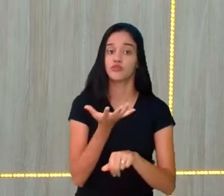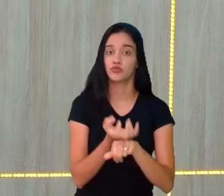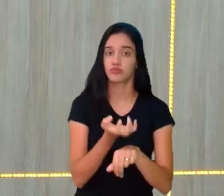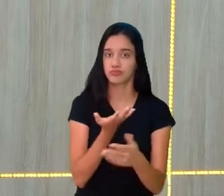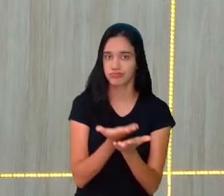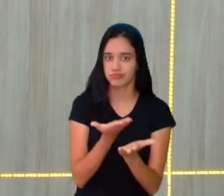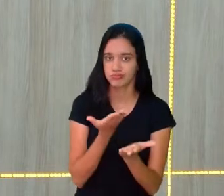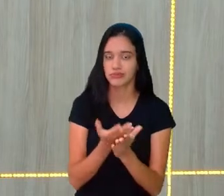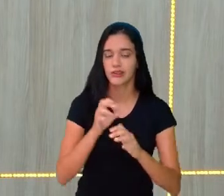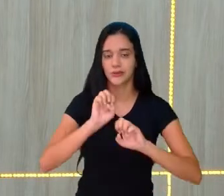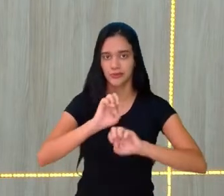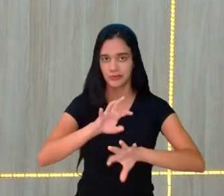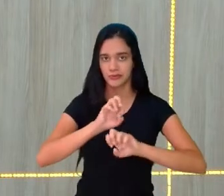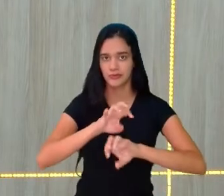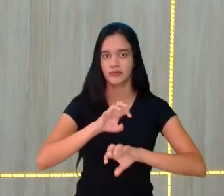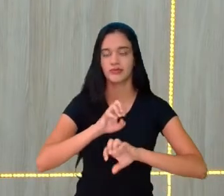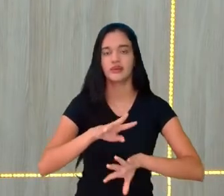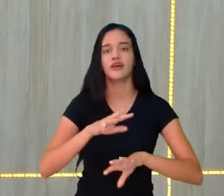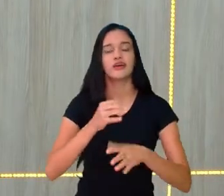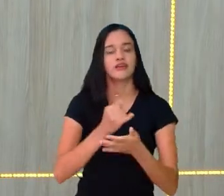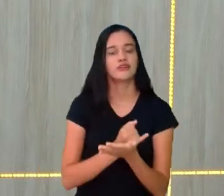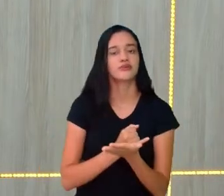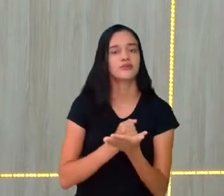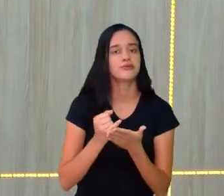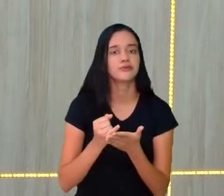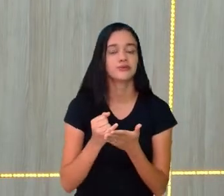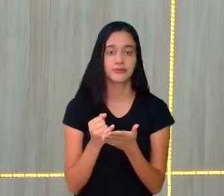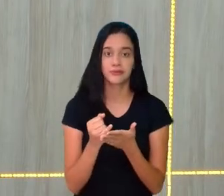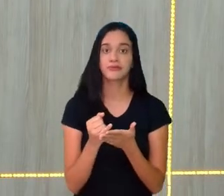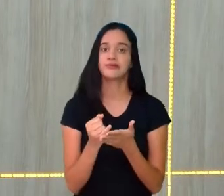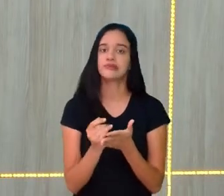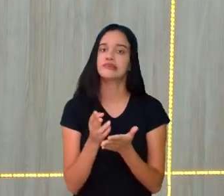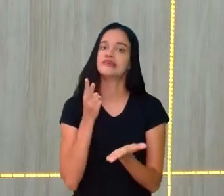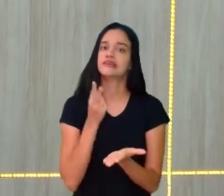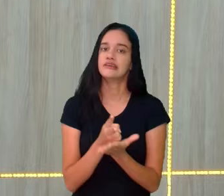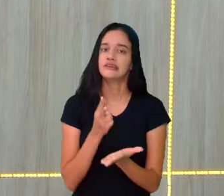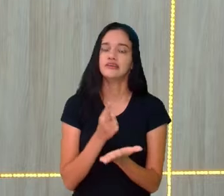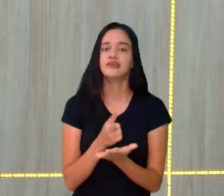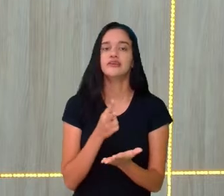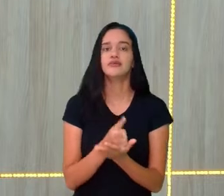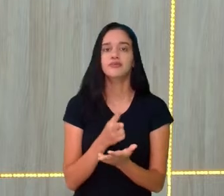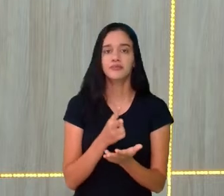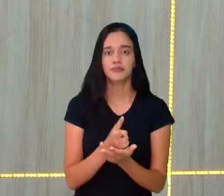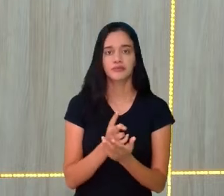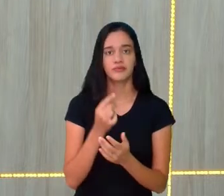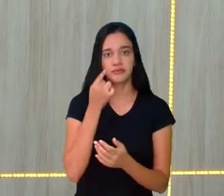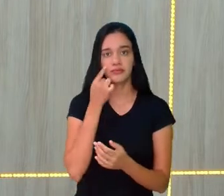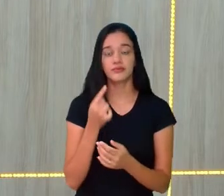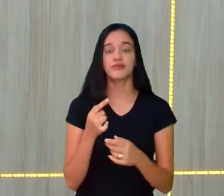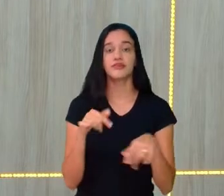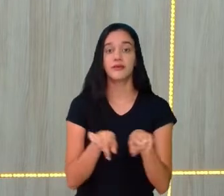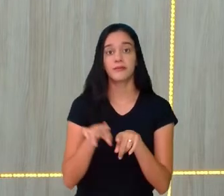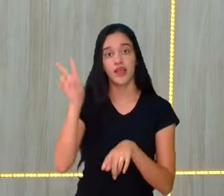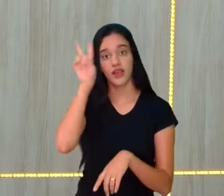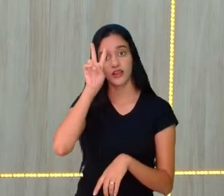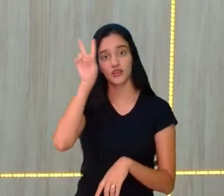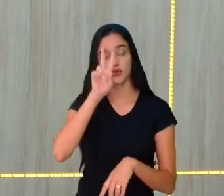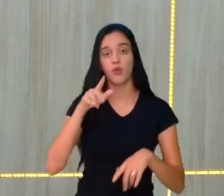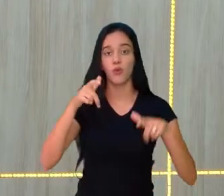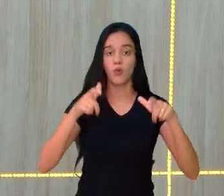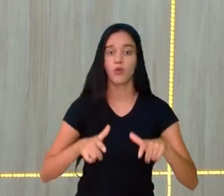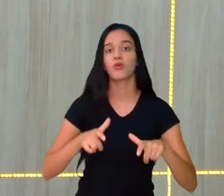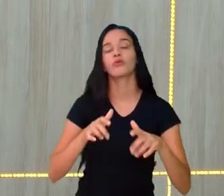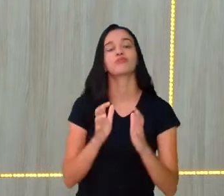a nossa disciplina, introduzindo, sempre que couber, aspectos referentes à história local, à história